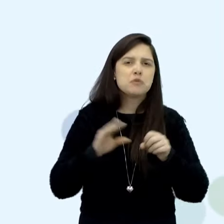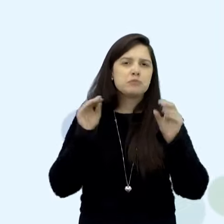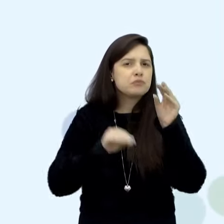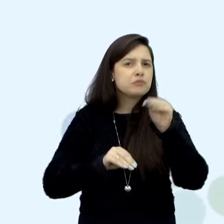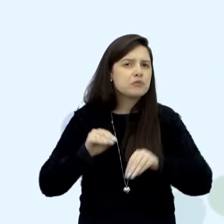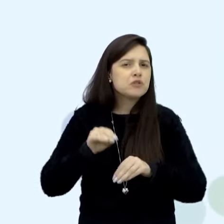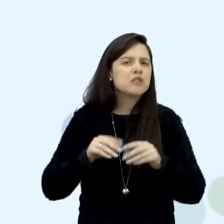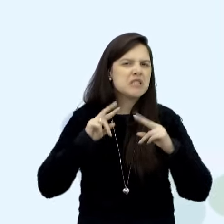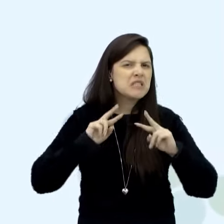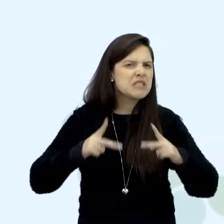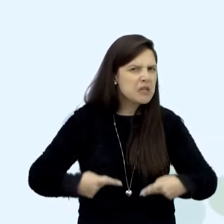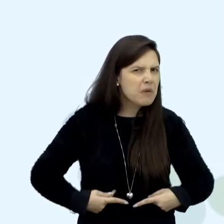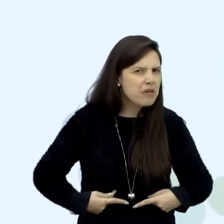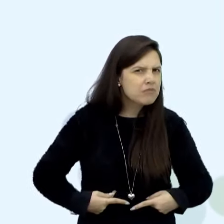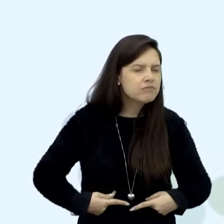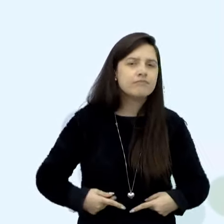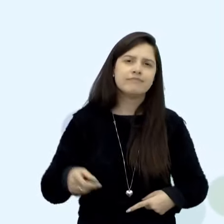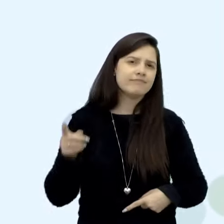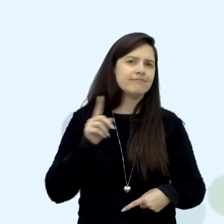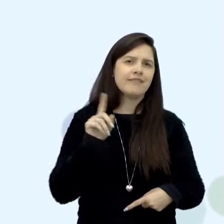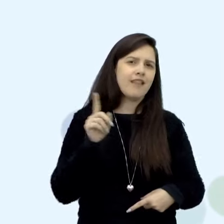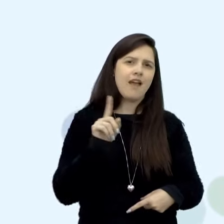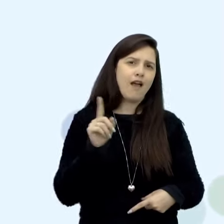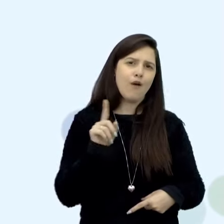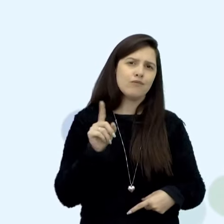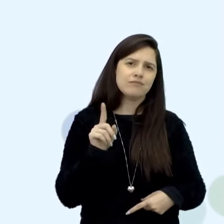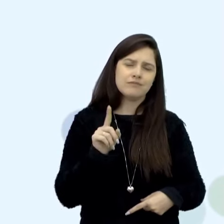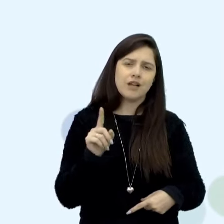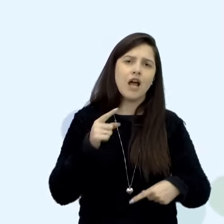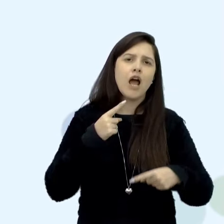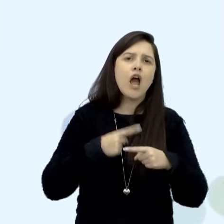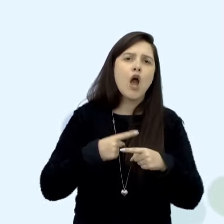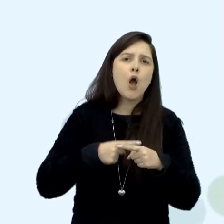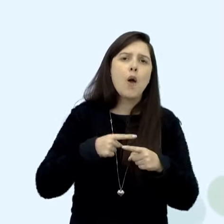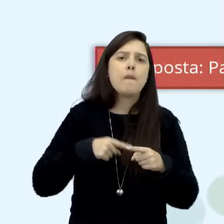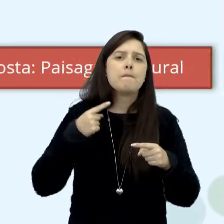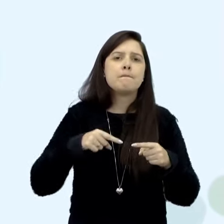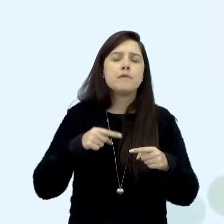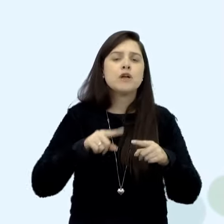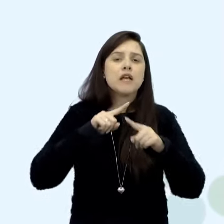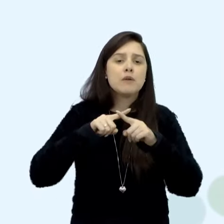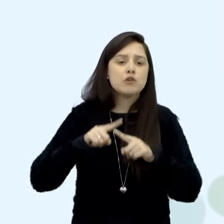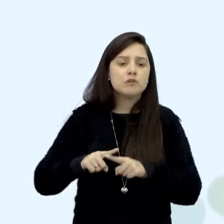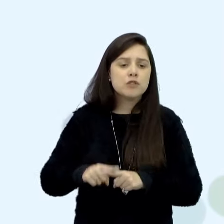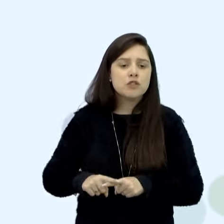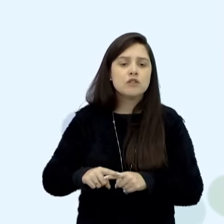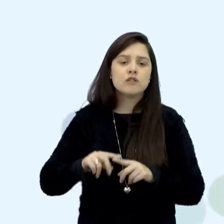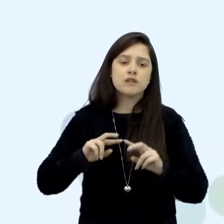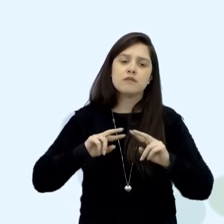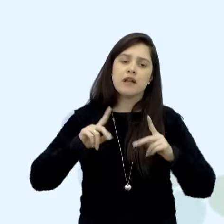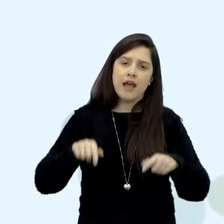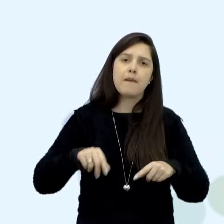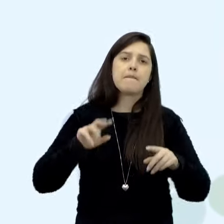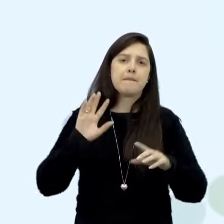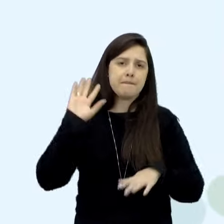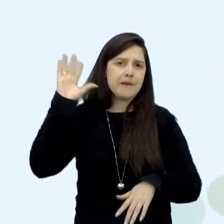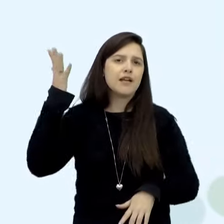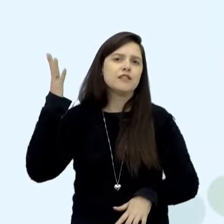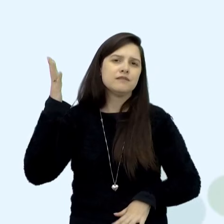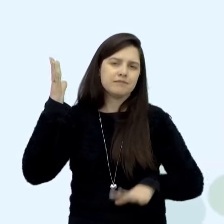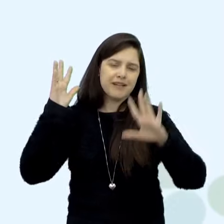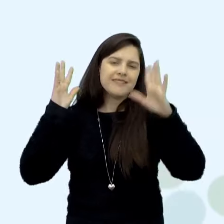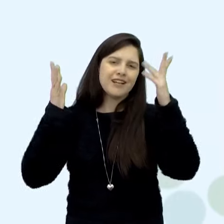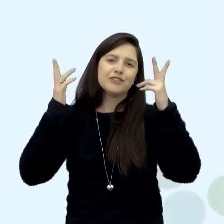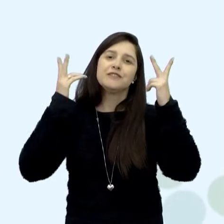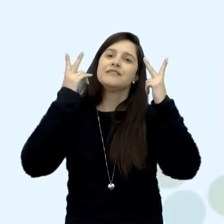pelos seres humanos? Não, né, pessoal? Então, se ela não foi modificada pelos seres humanos, ela é uma